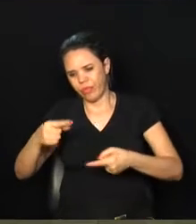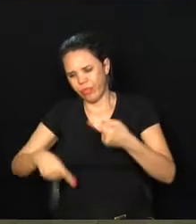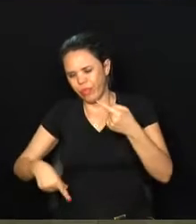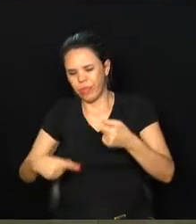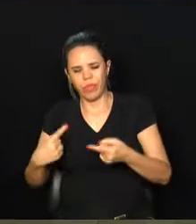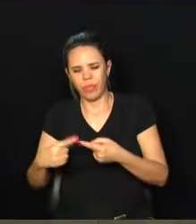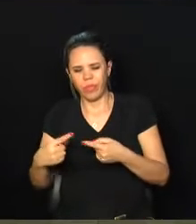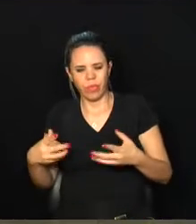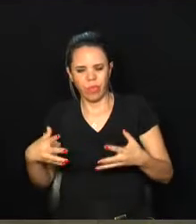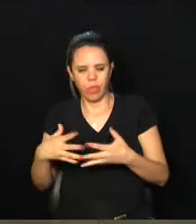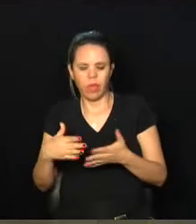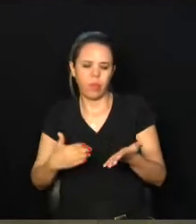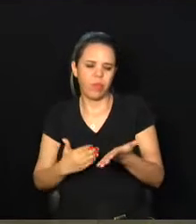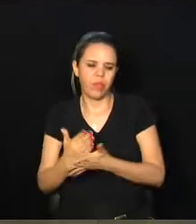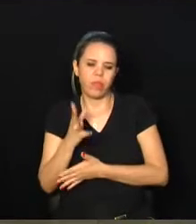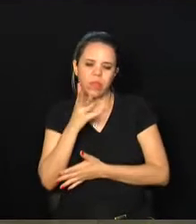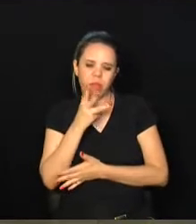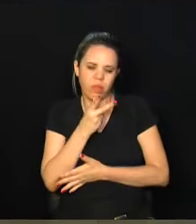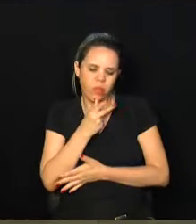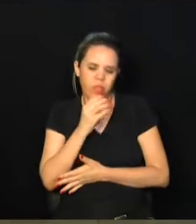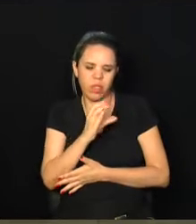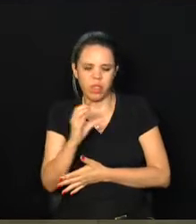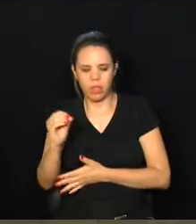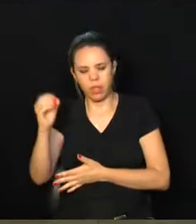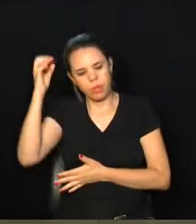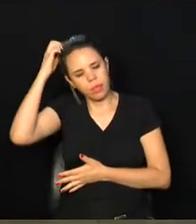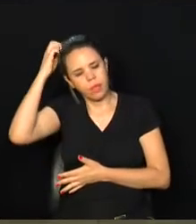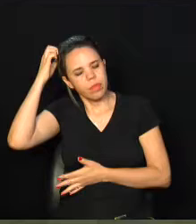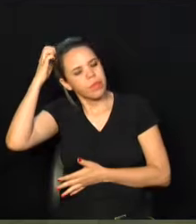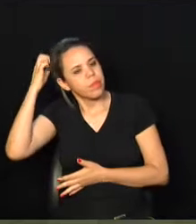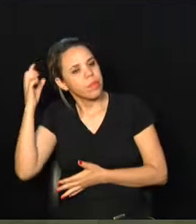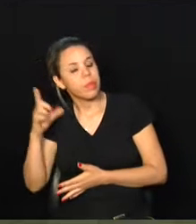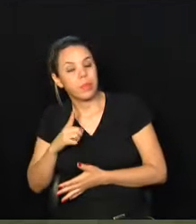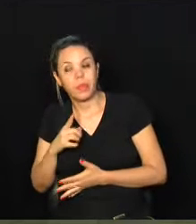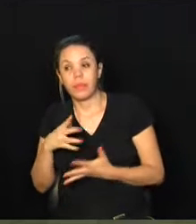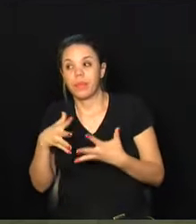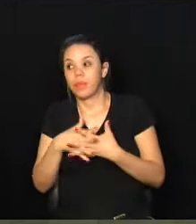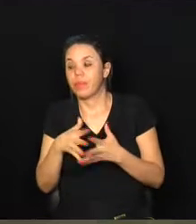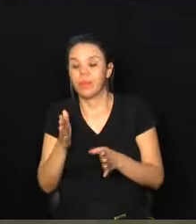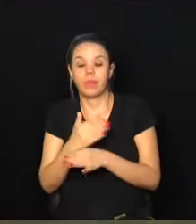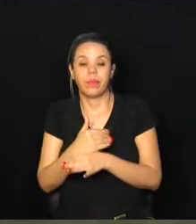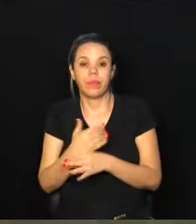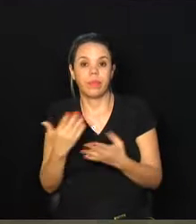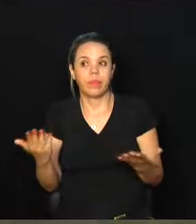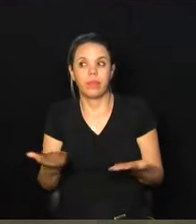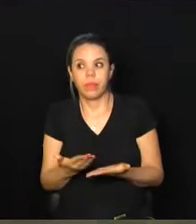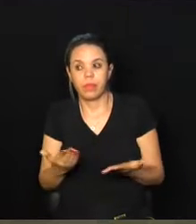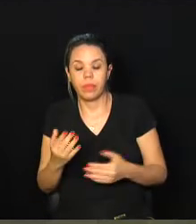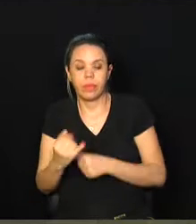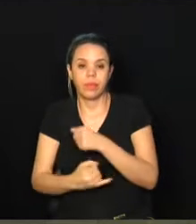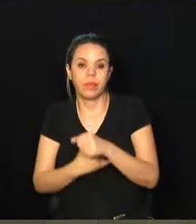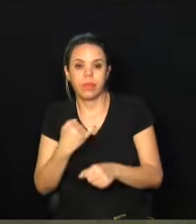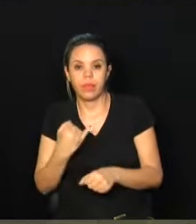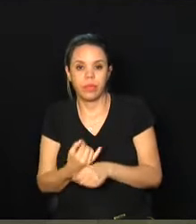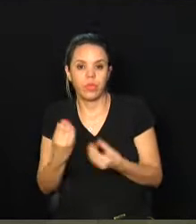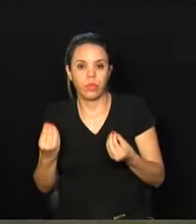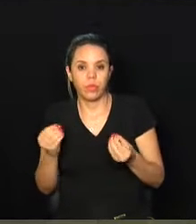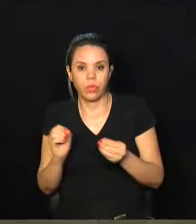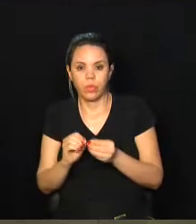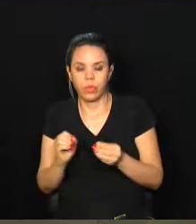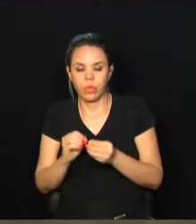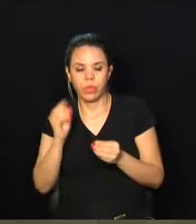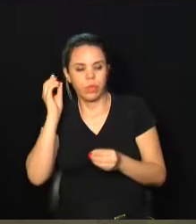né? De aprovação, de CCO, a gente fica totalmente perdido. E agora online, como é que faz?